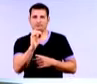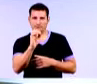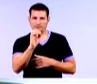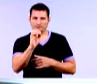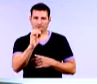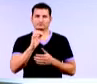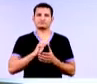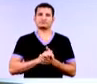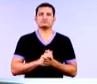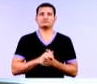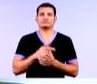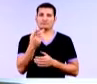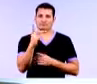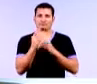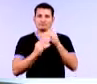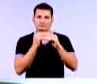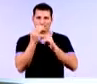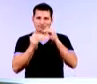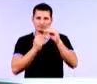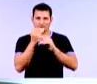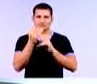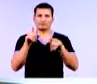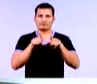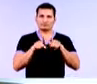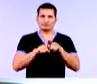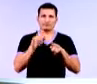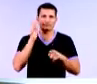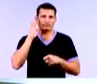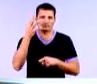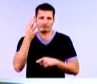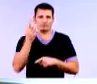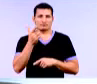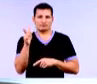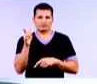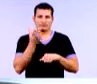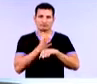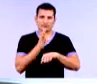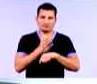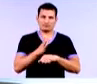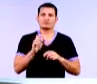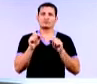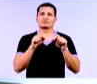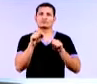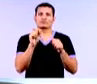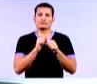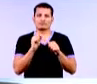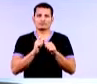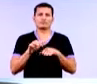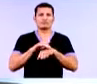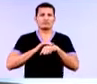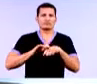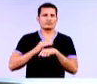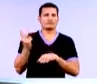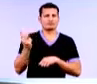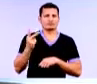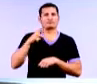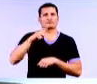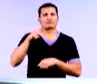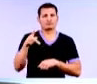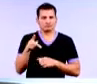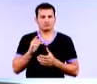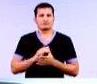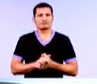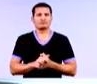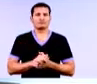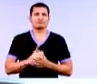no seu desenvolvimento e também resolver a outra atividade. O que a gente vai fazer? Eu estava conversando com o professor Alisson aqui, a gente